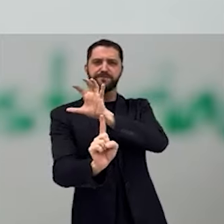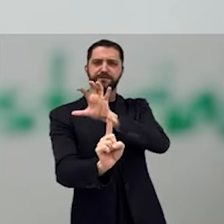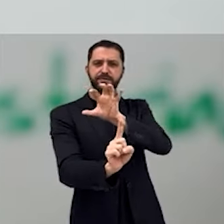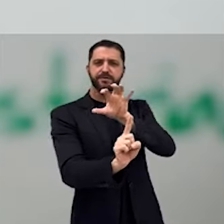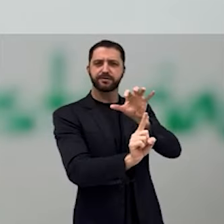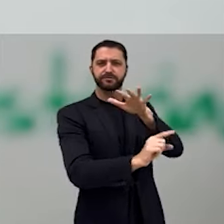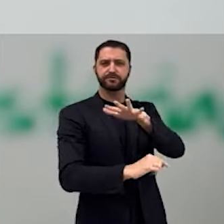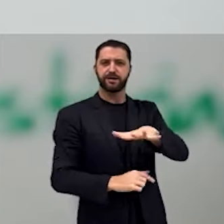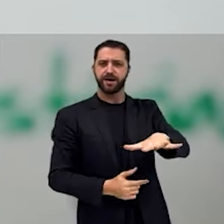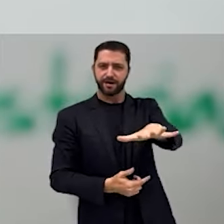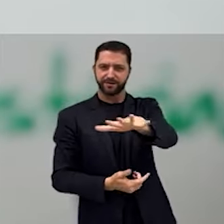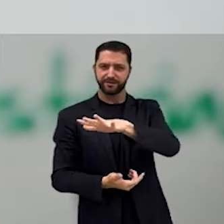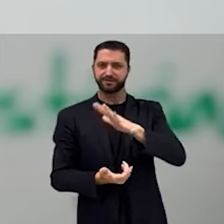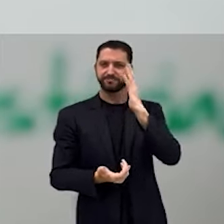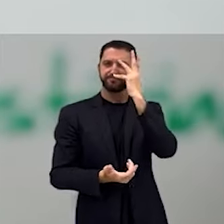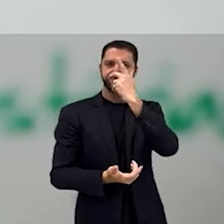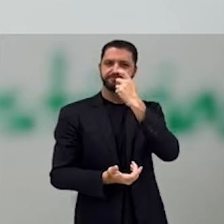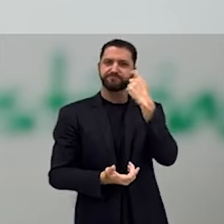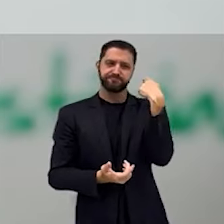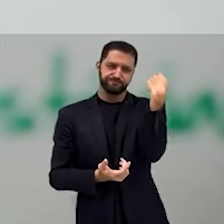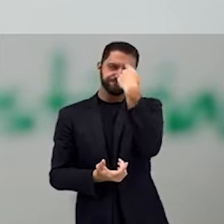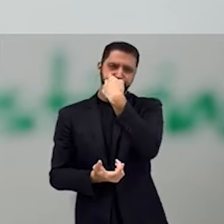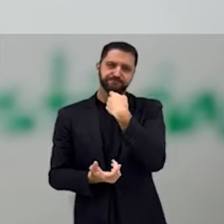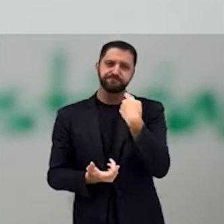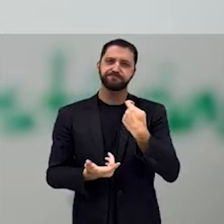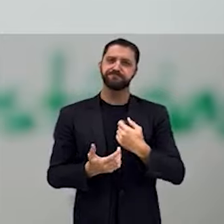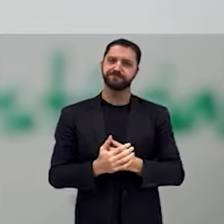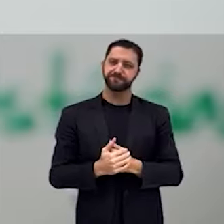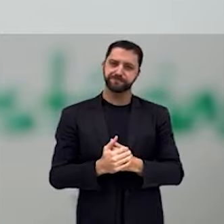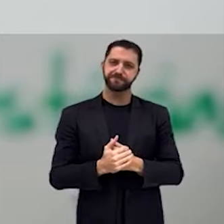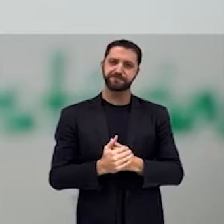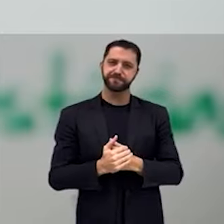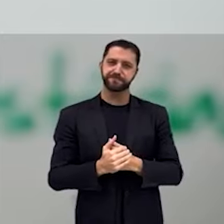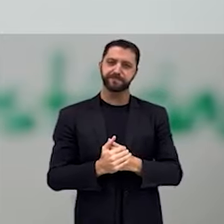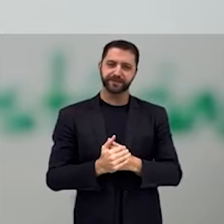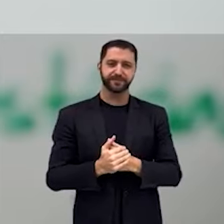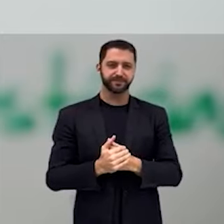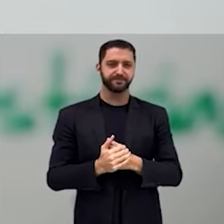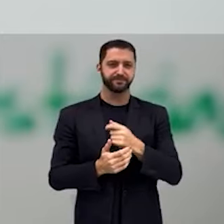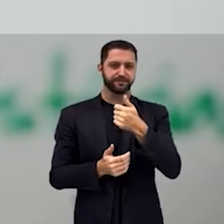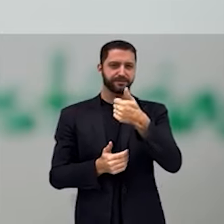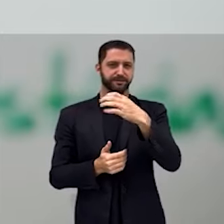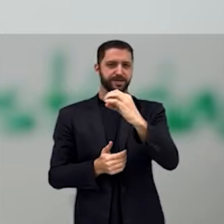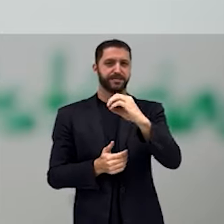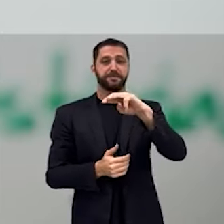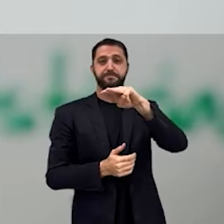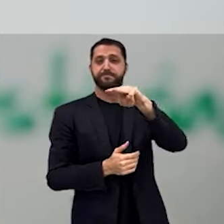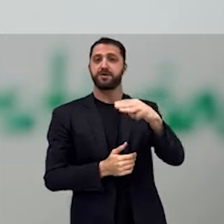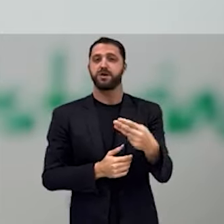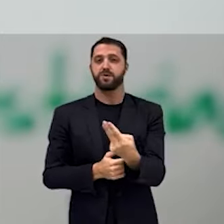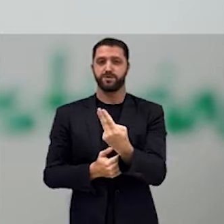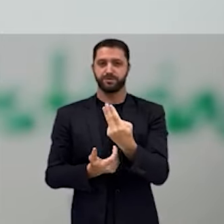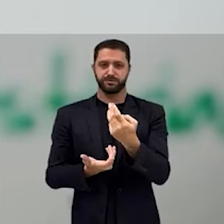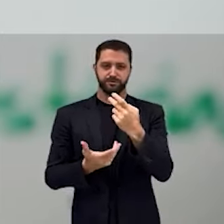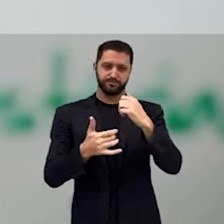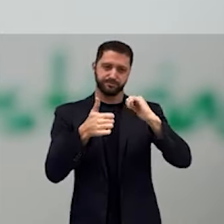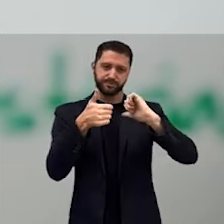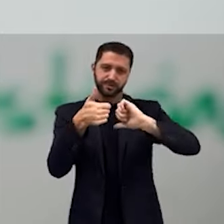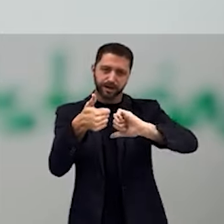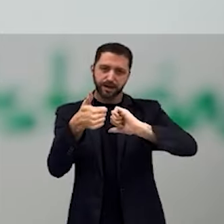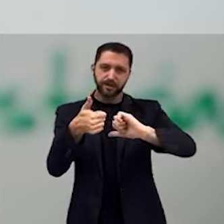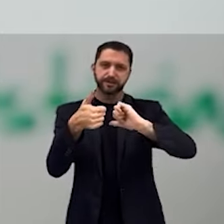uma das figuras mais influentes do setor de beleza. Com mais de 10 milhões de seguidores em suas